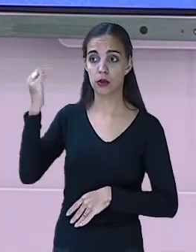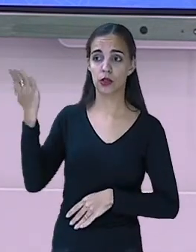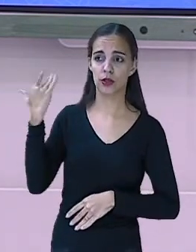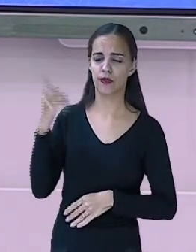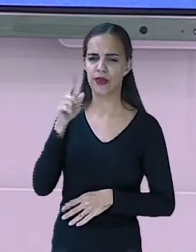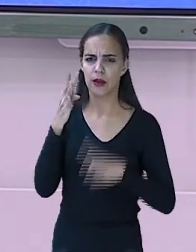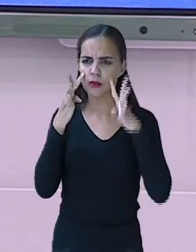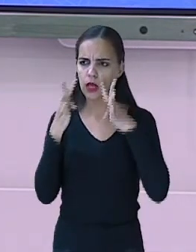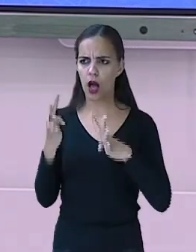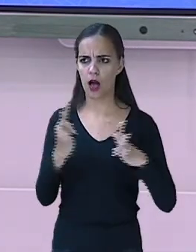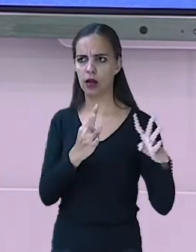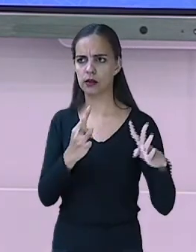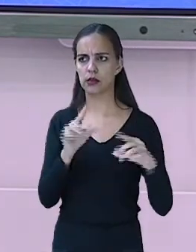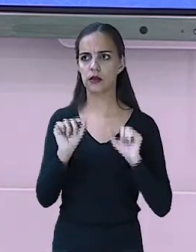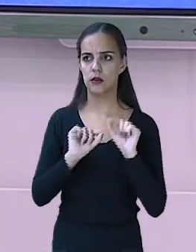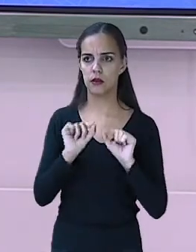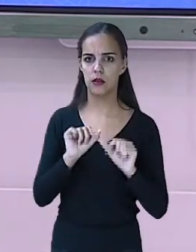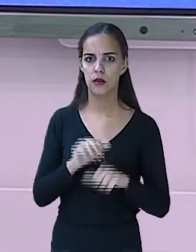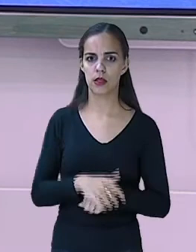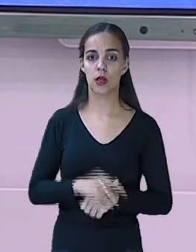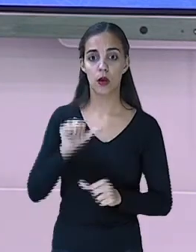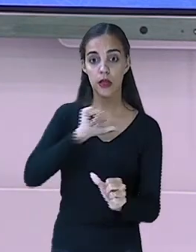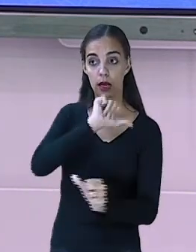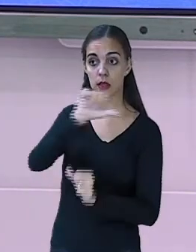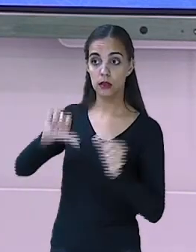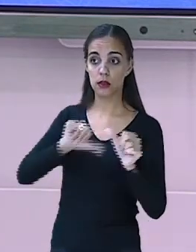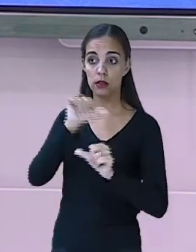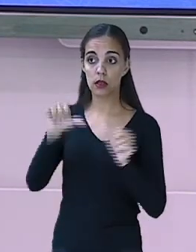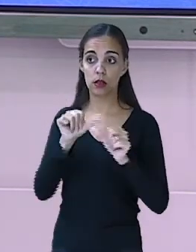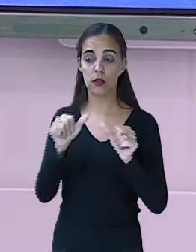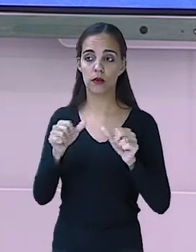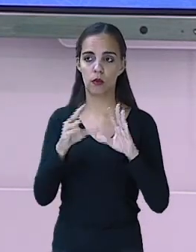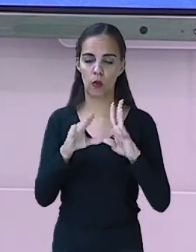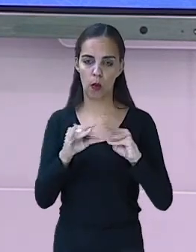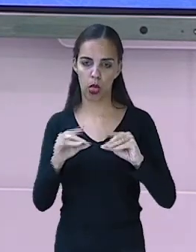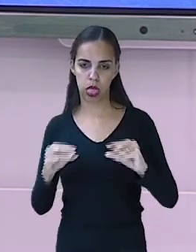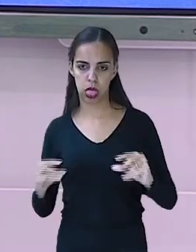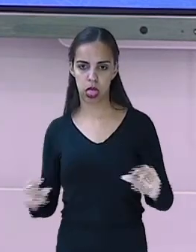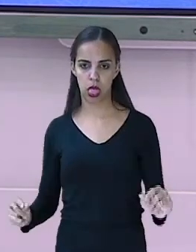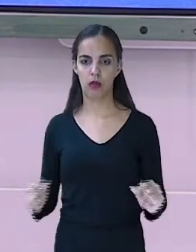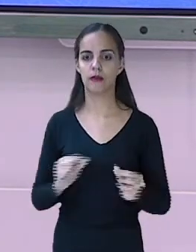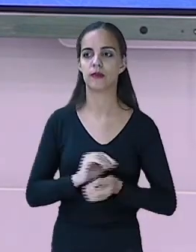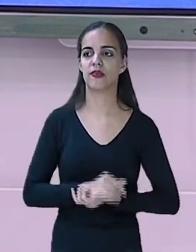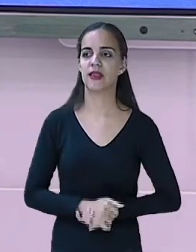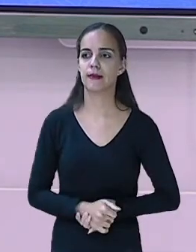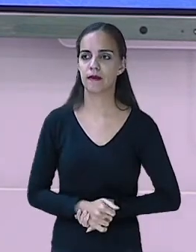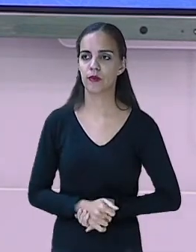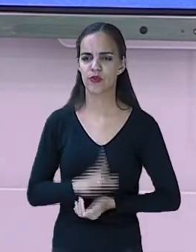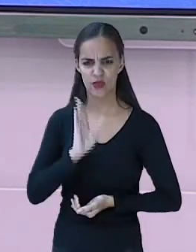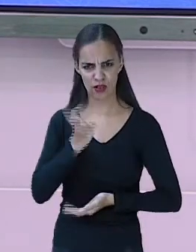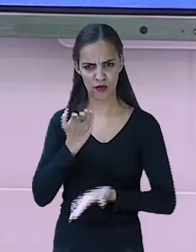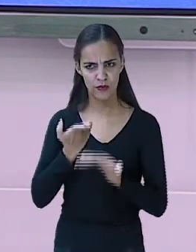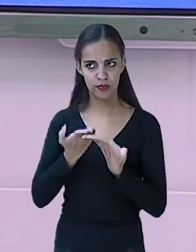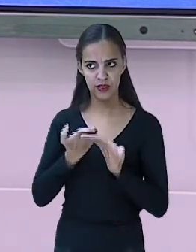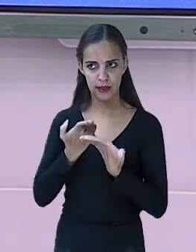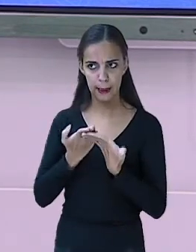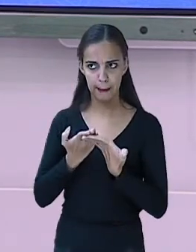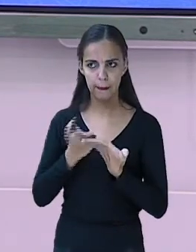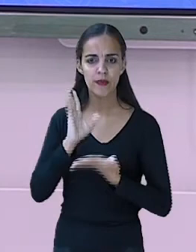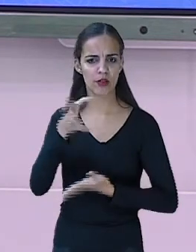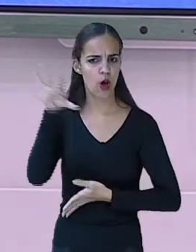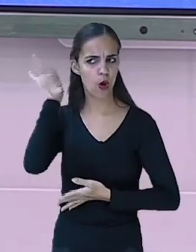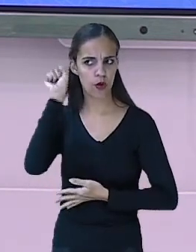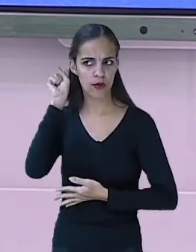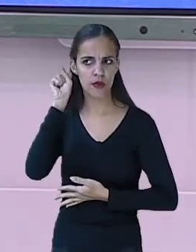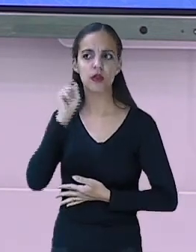a atenção para a transformação chamada de decomposição já estudou já